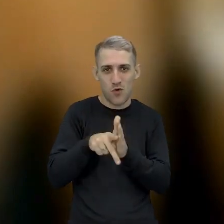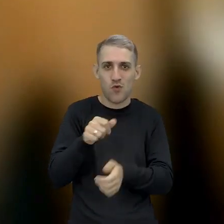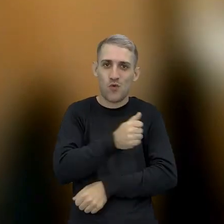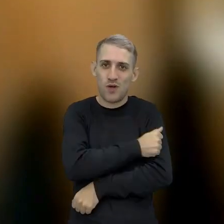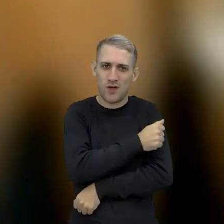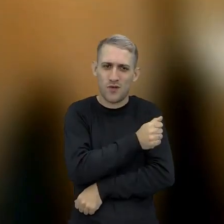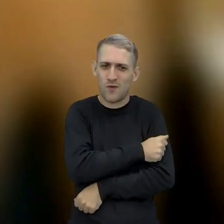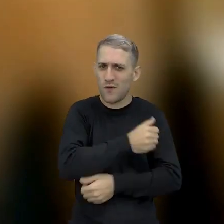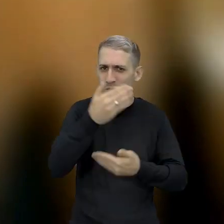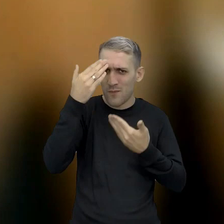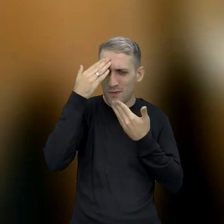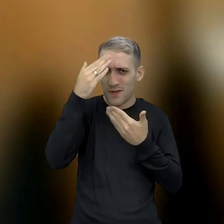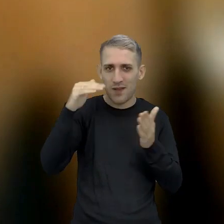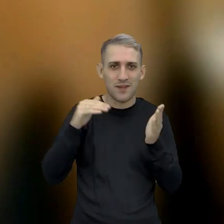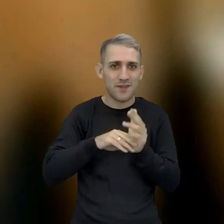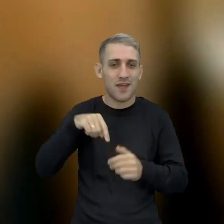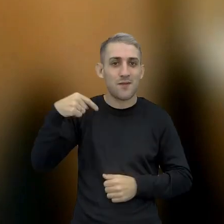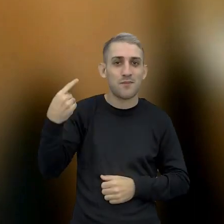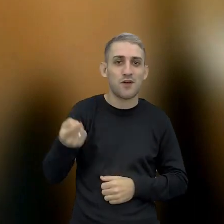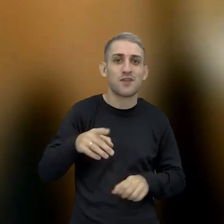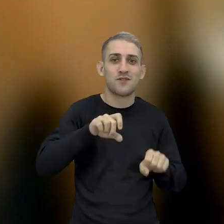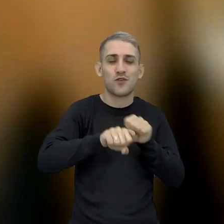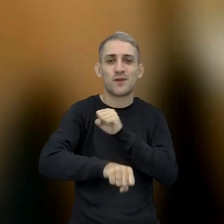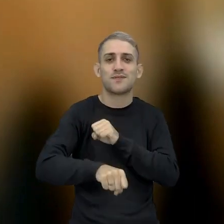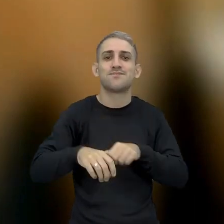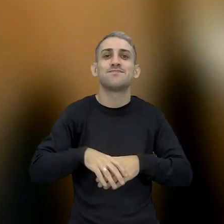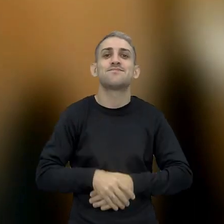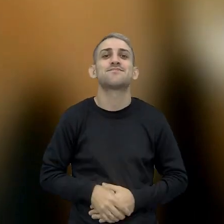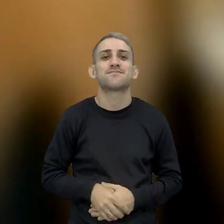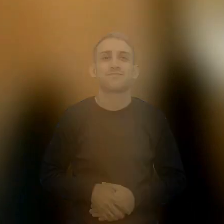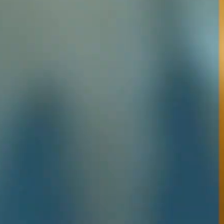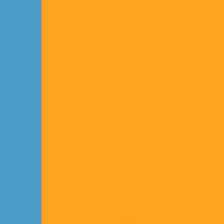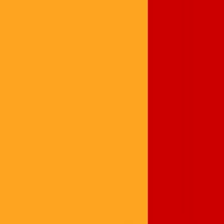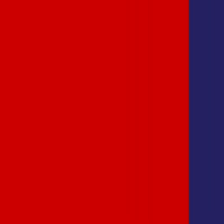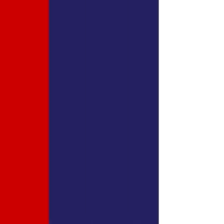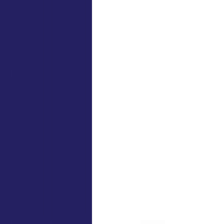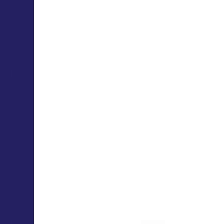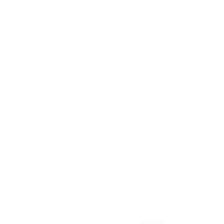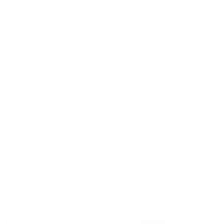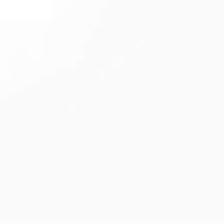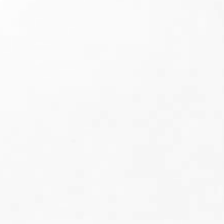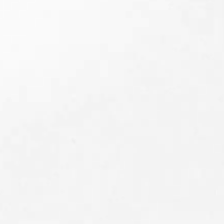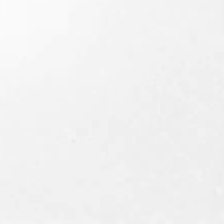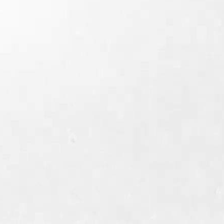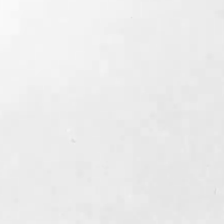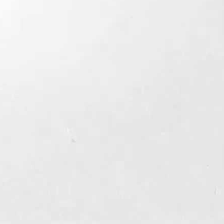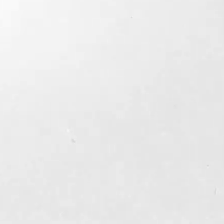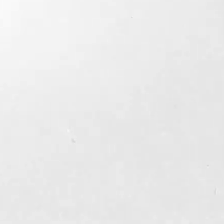alunos. Obrigada e até a próxima formação.